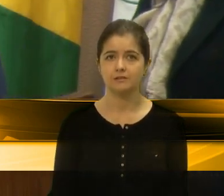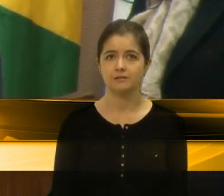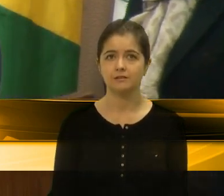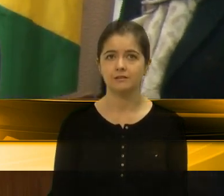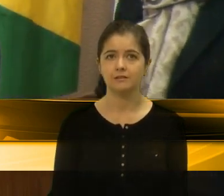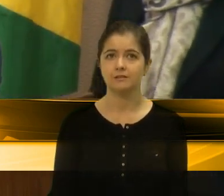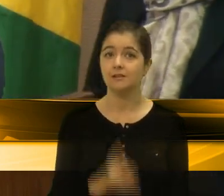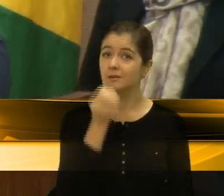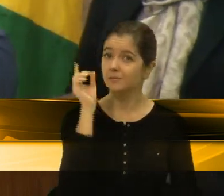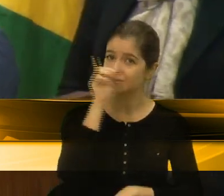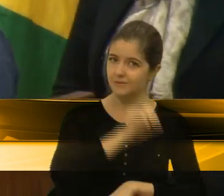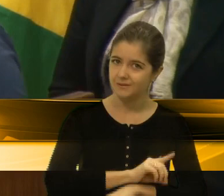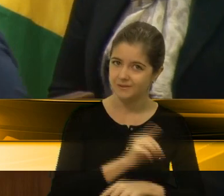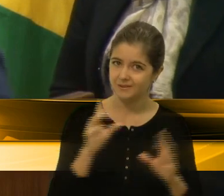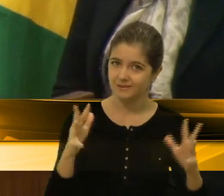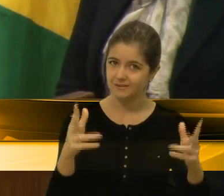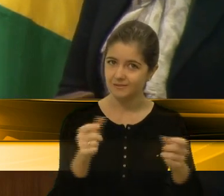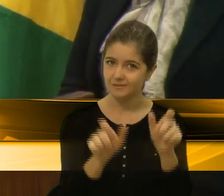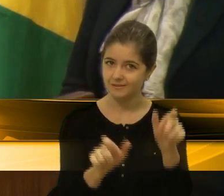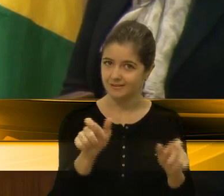Bom dia a todos.